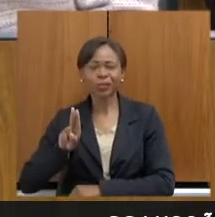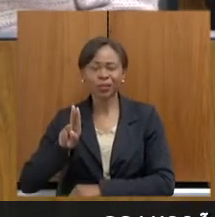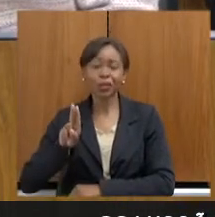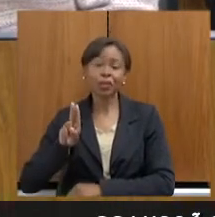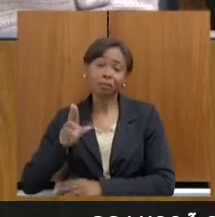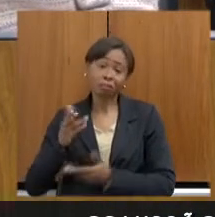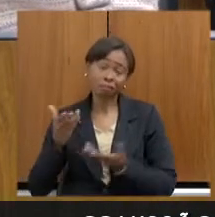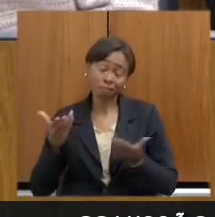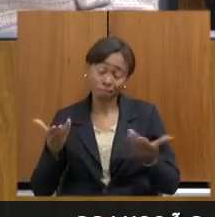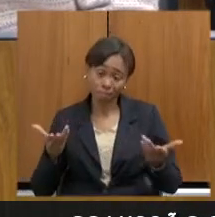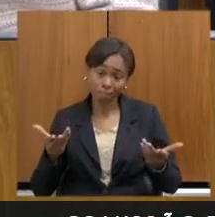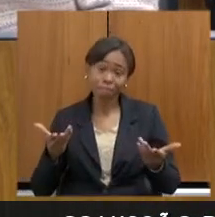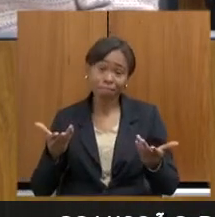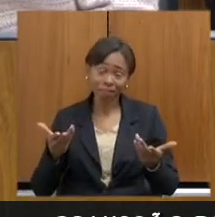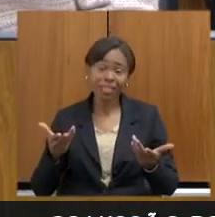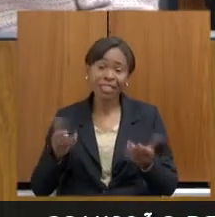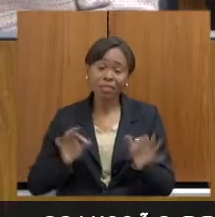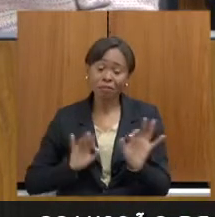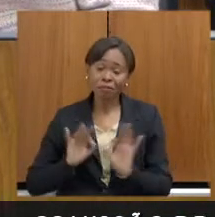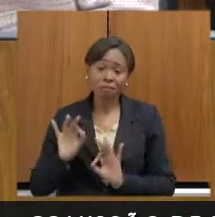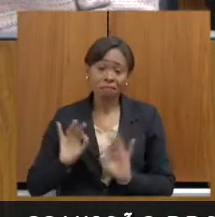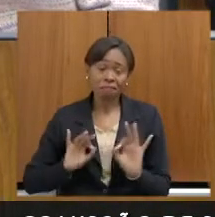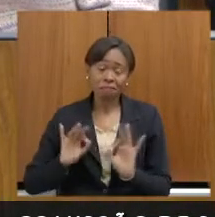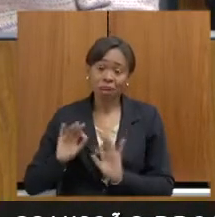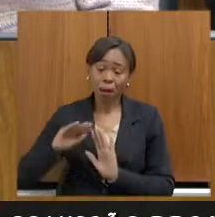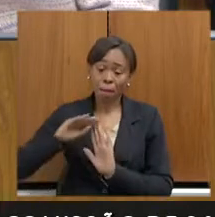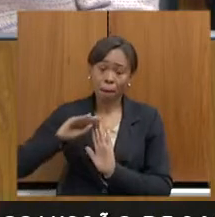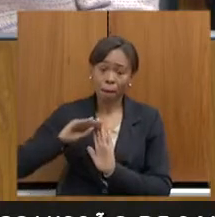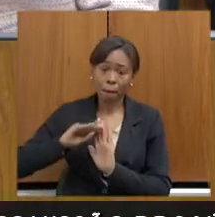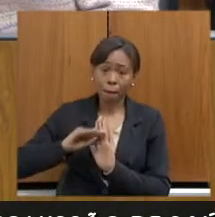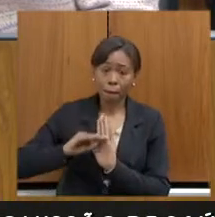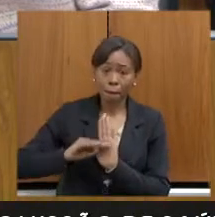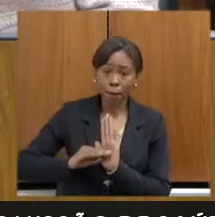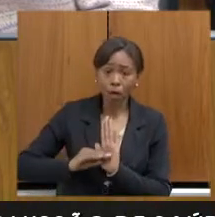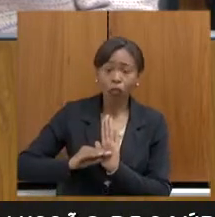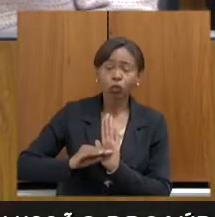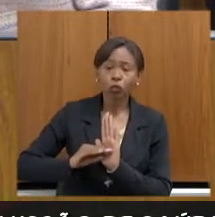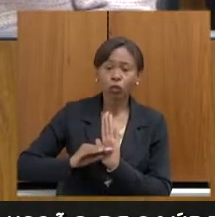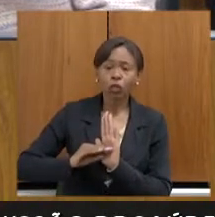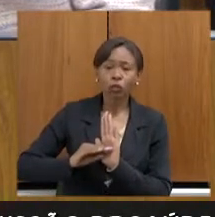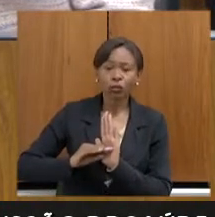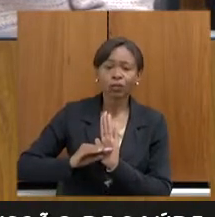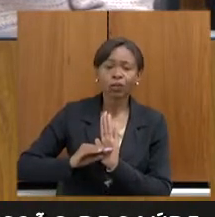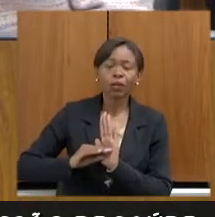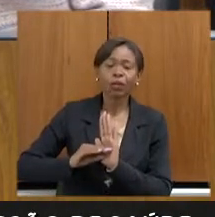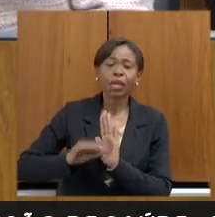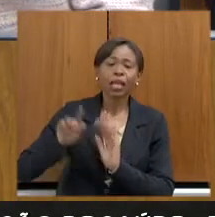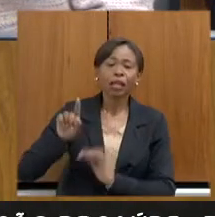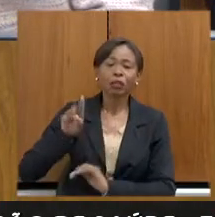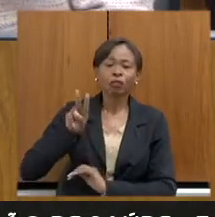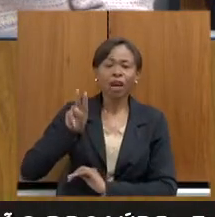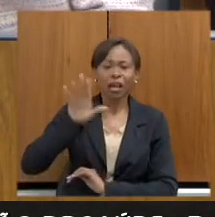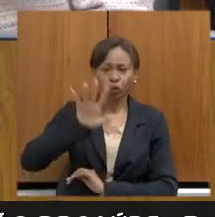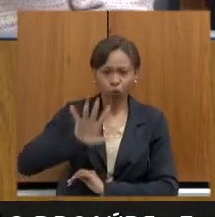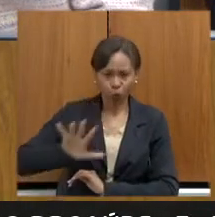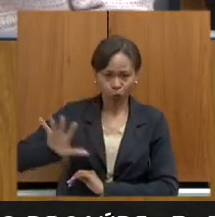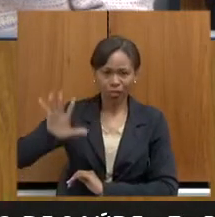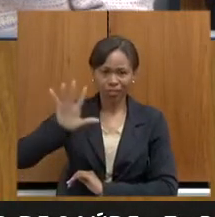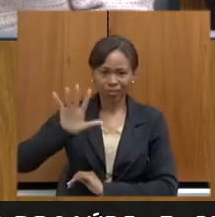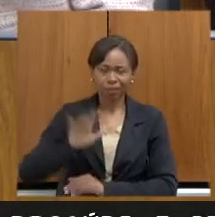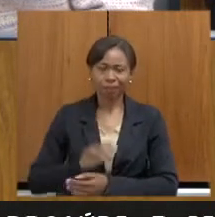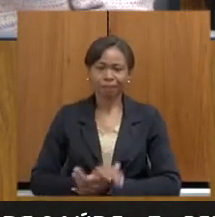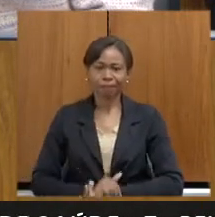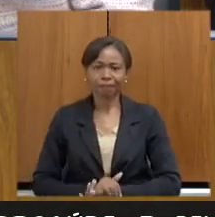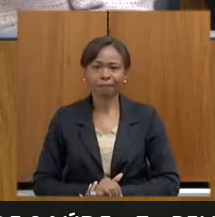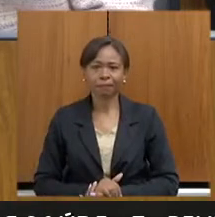macro né o esquema o programa pegando a macrorregião ali do Vale do Aço e é